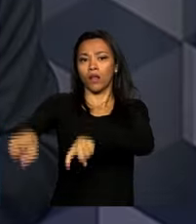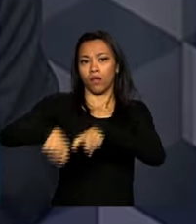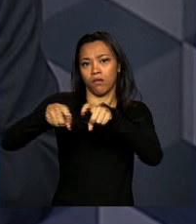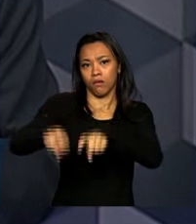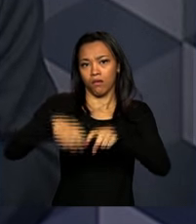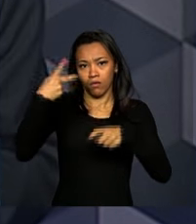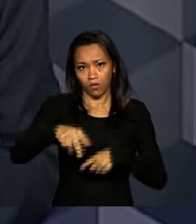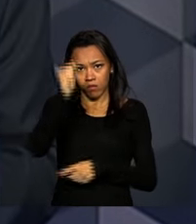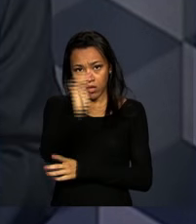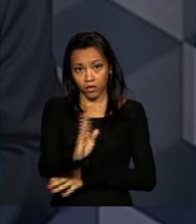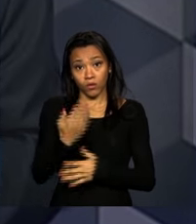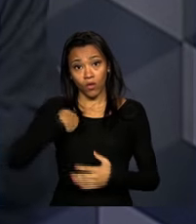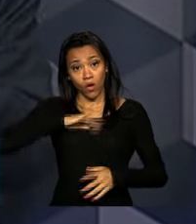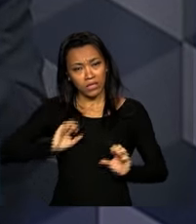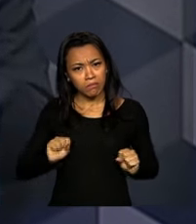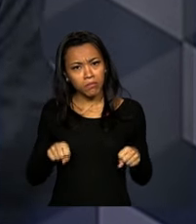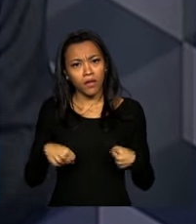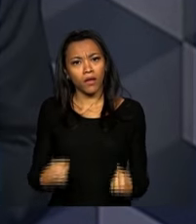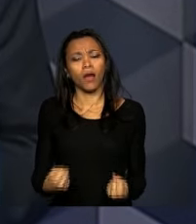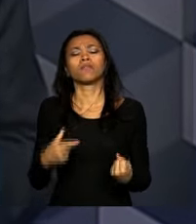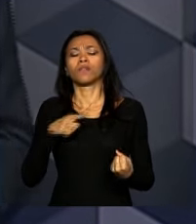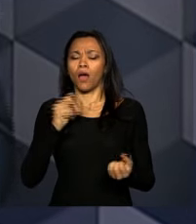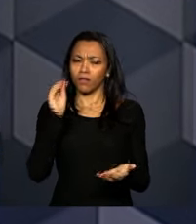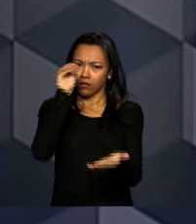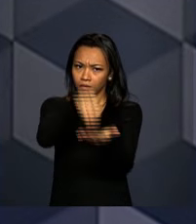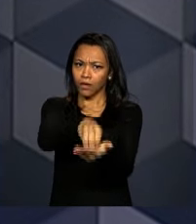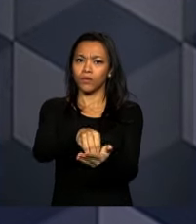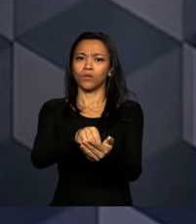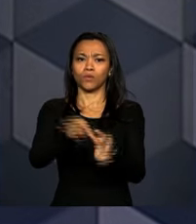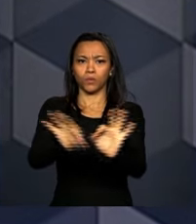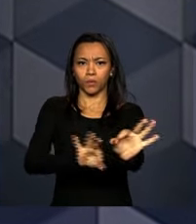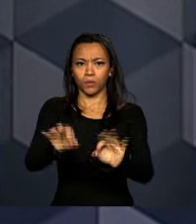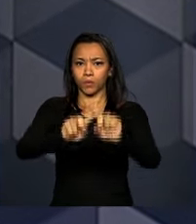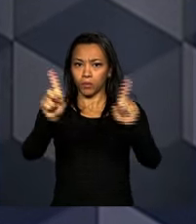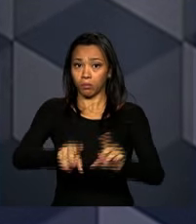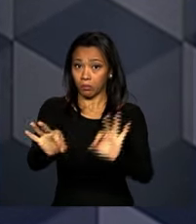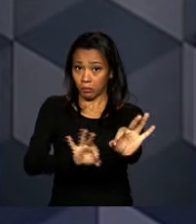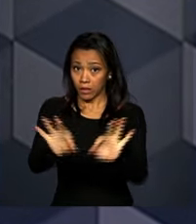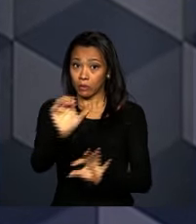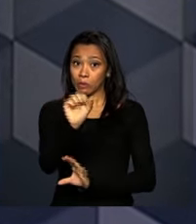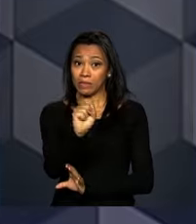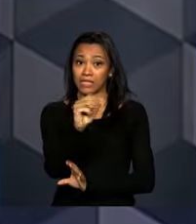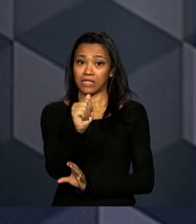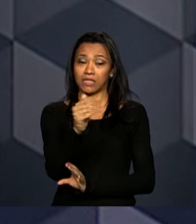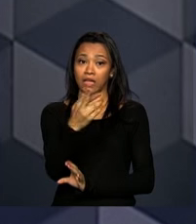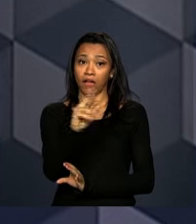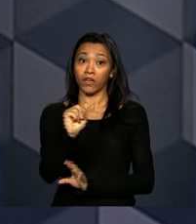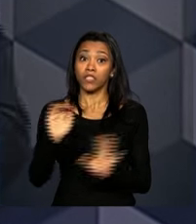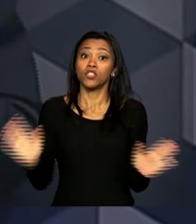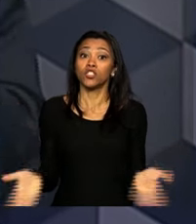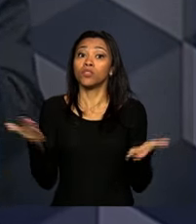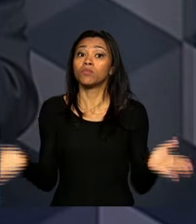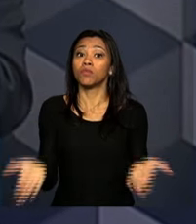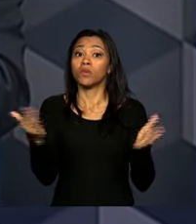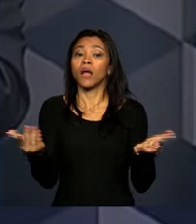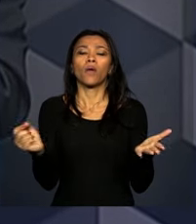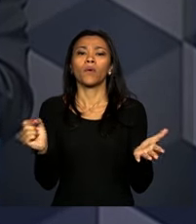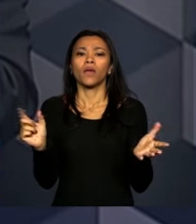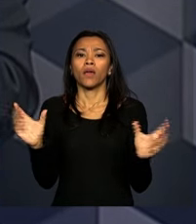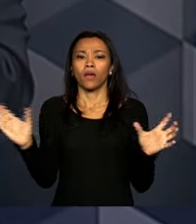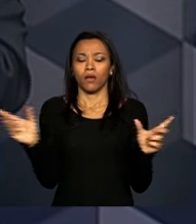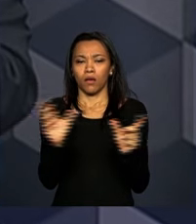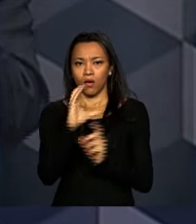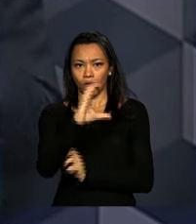Nós estamos também muito empenhados, está no nosso plano Safra, em estimular o cooperativismo, em